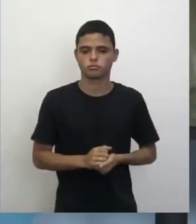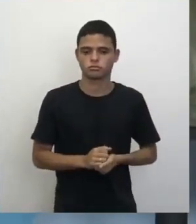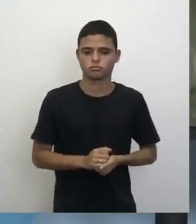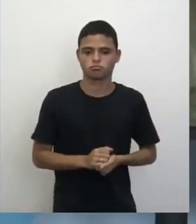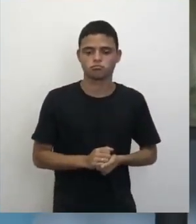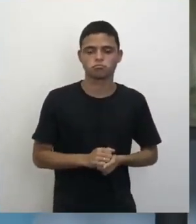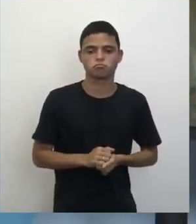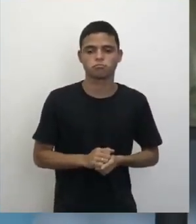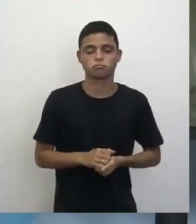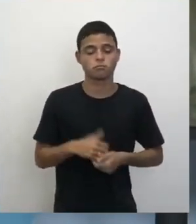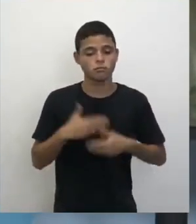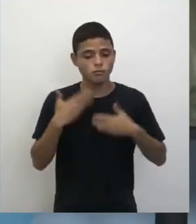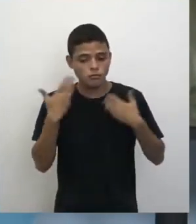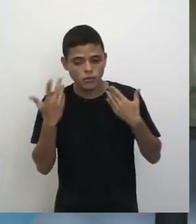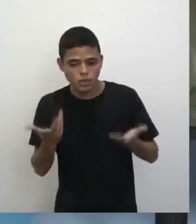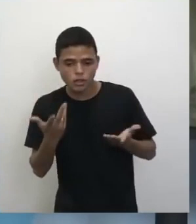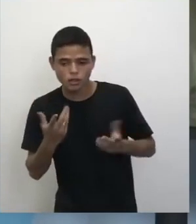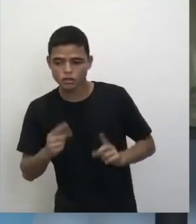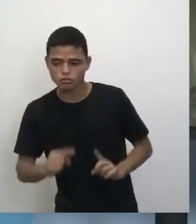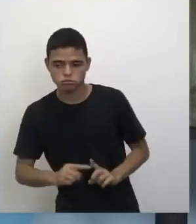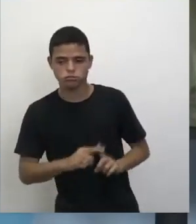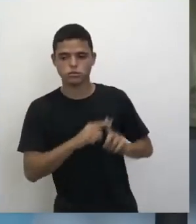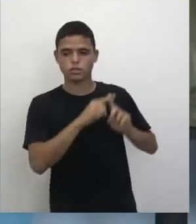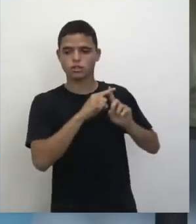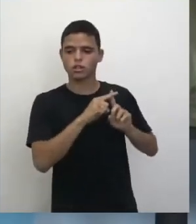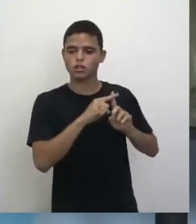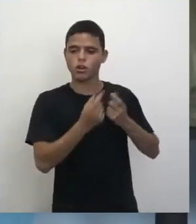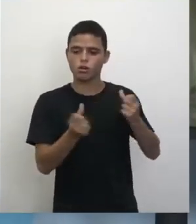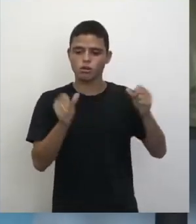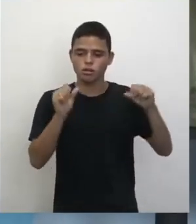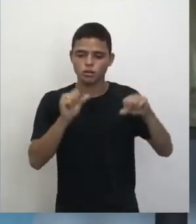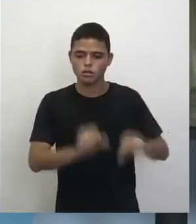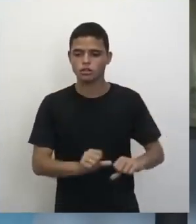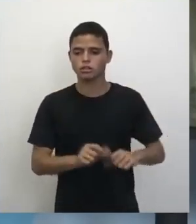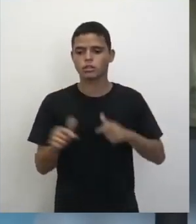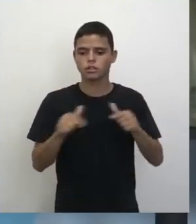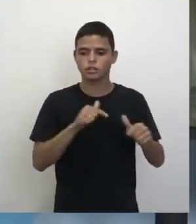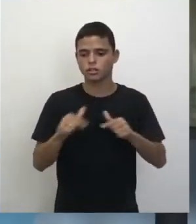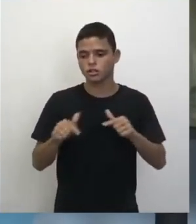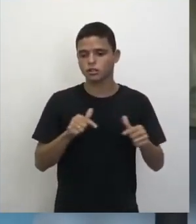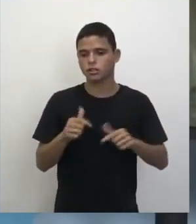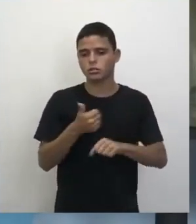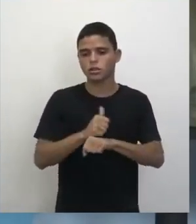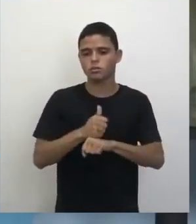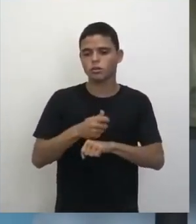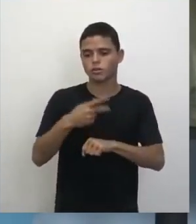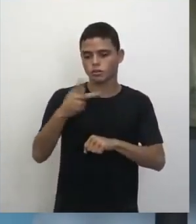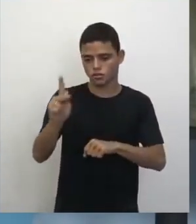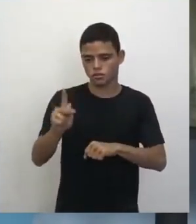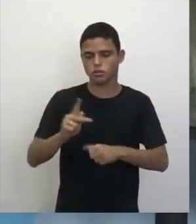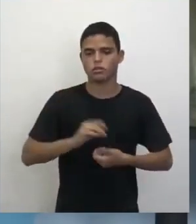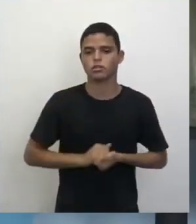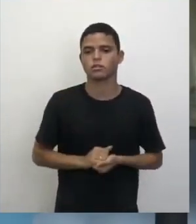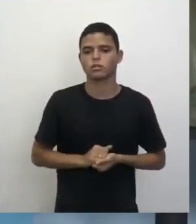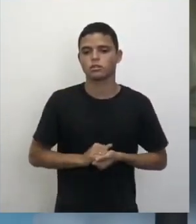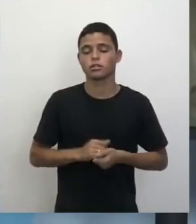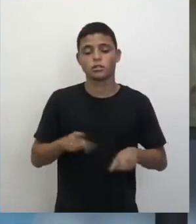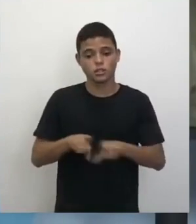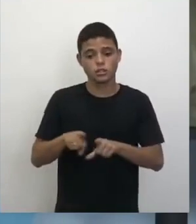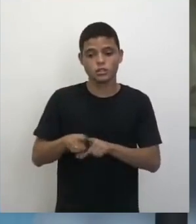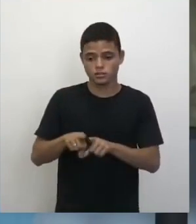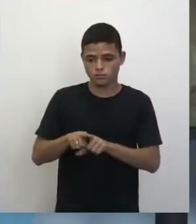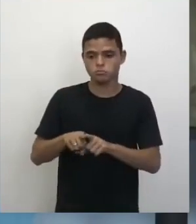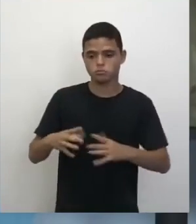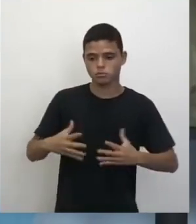quais são as vantagens e desvantagens de ser assim, de trabalhar na sua área? Conta aí para os alunos terem noção de criar e também inspirá-los,